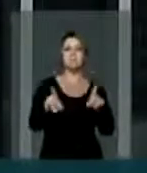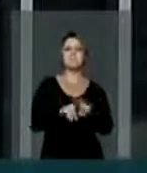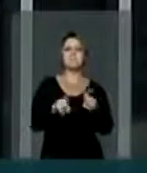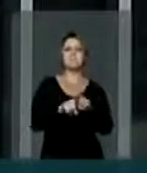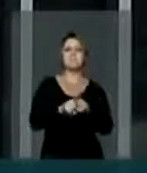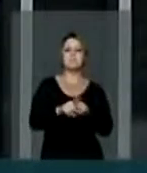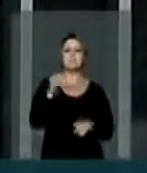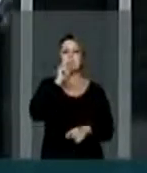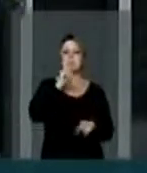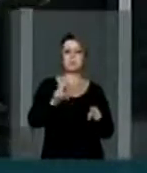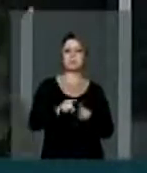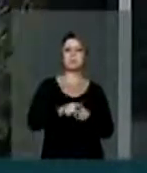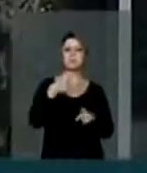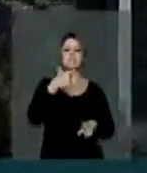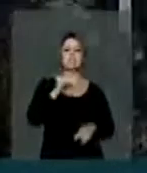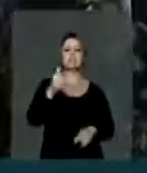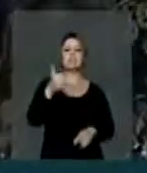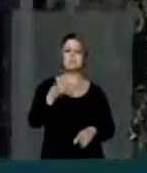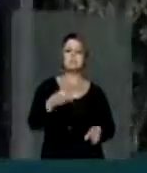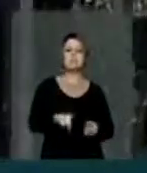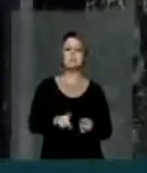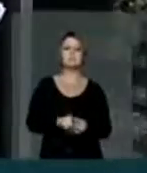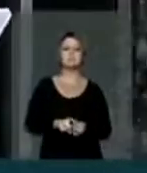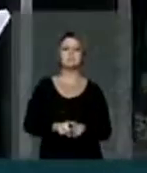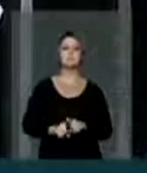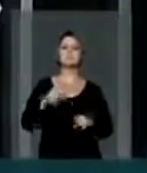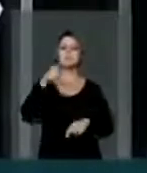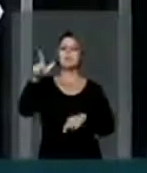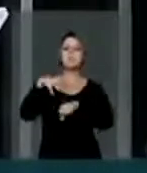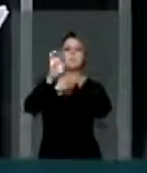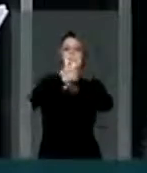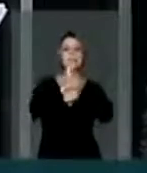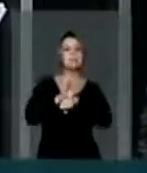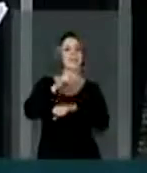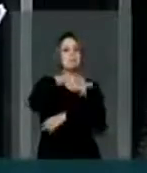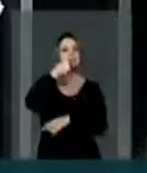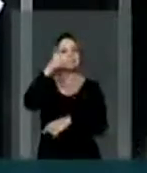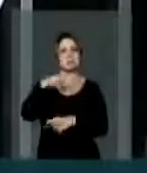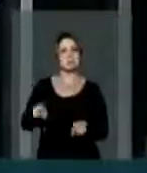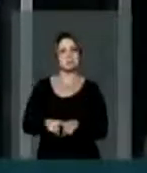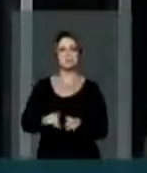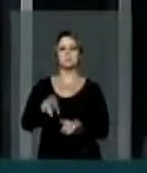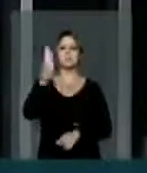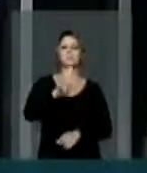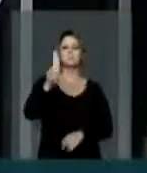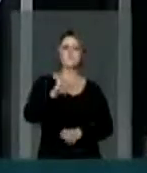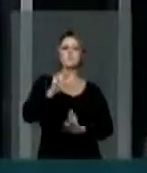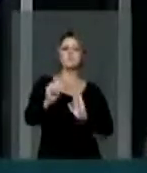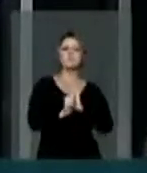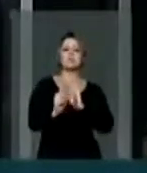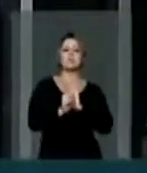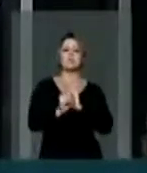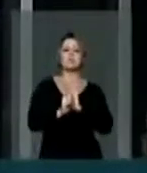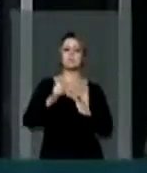Mundo em 2014, sendo jogada essa decisão para os estados da federação. O uso de drogas, senhoras e senhores, deve